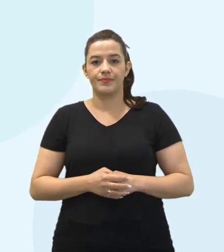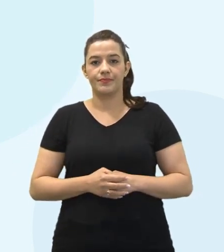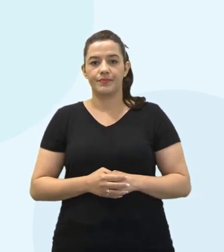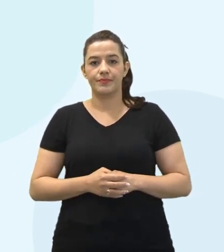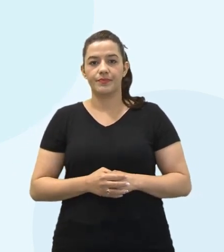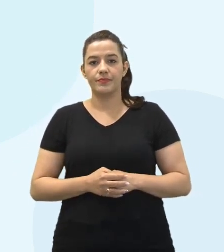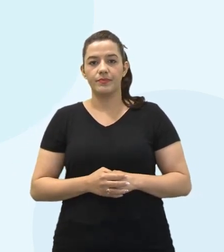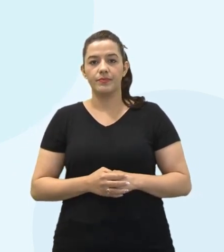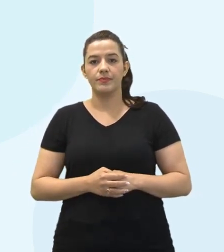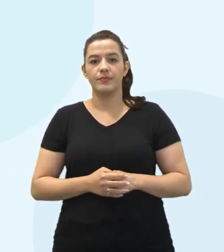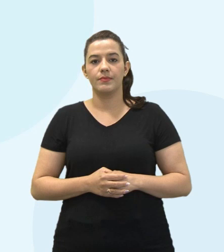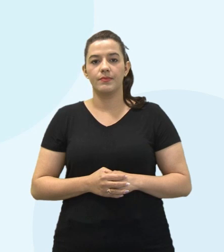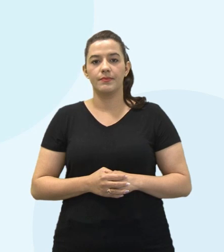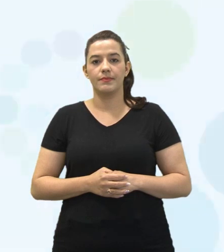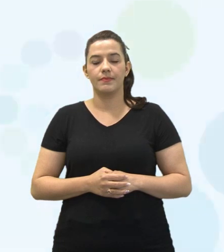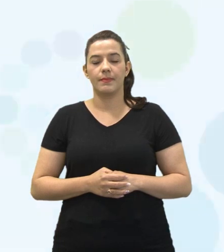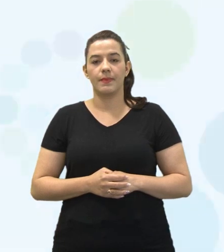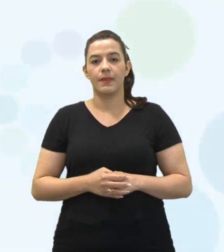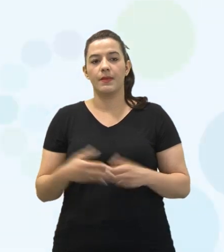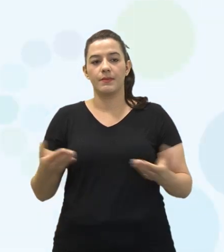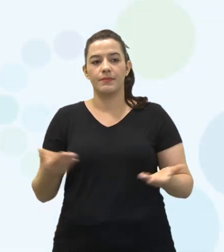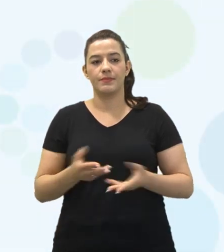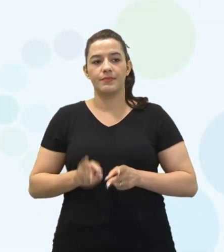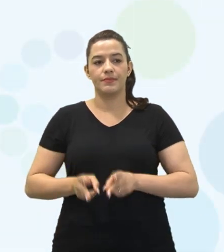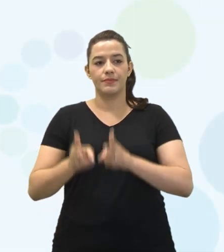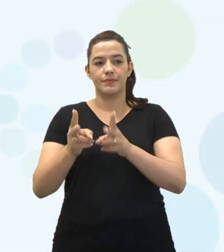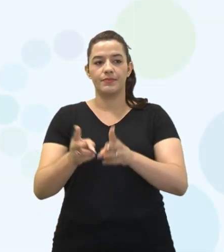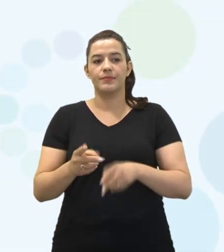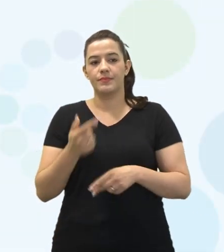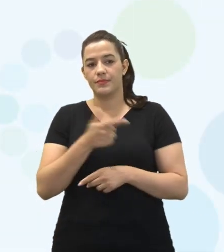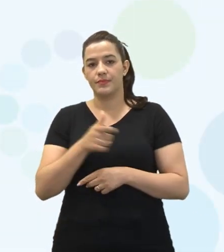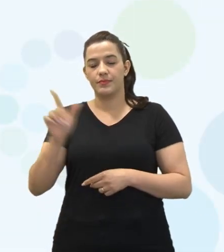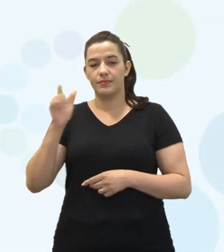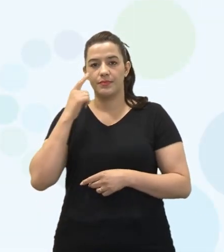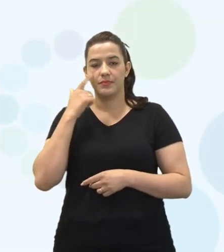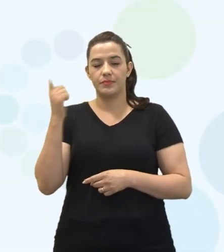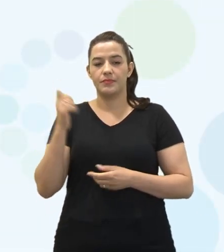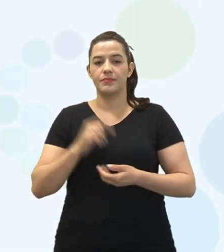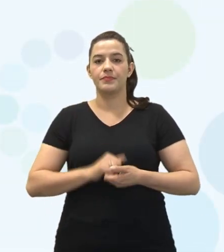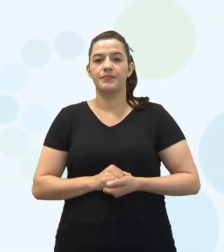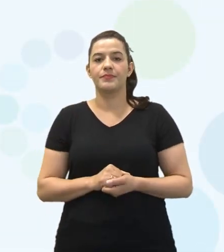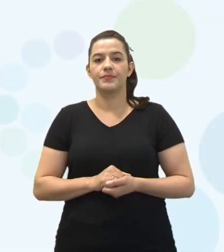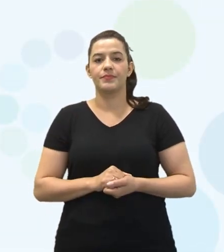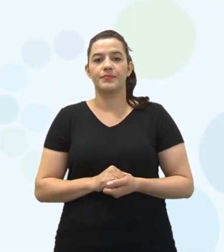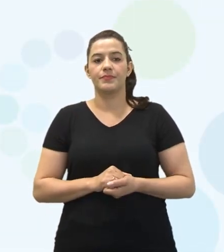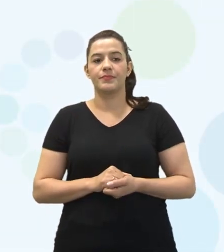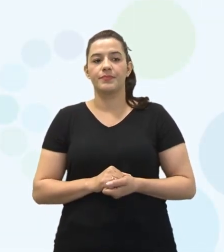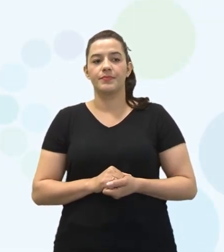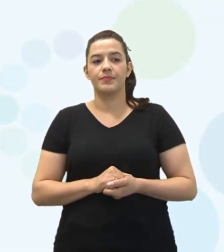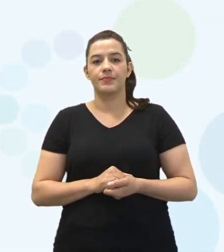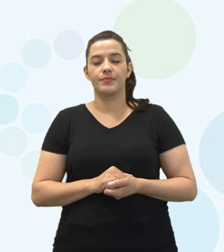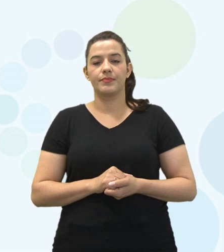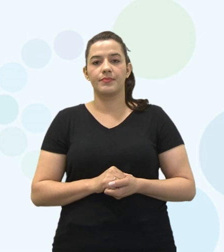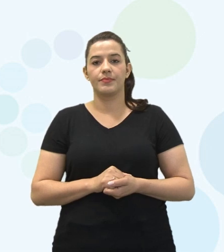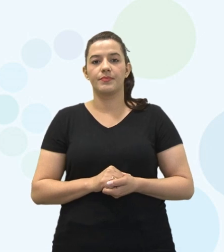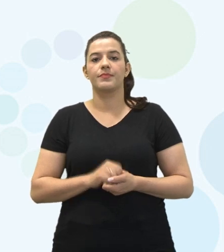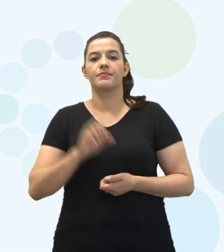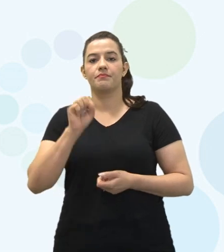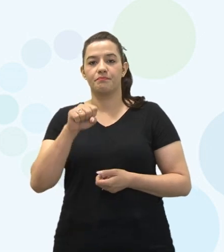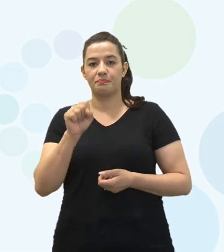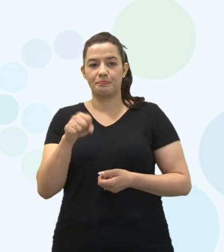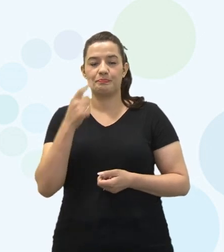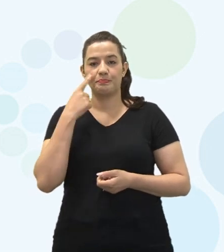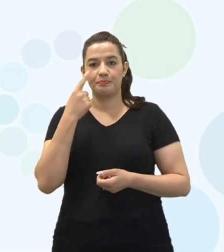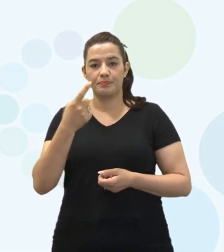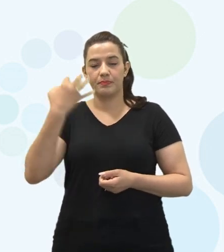seguir aí a nossa formação com o próximo slide né Rafael Ixi isso muito